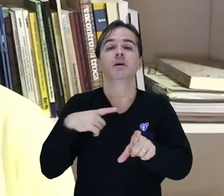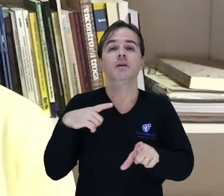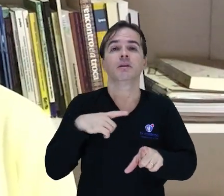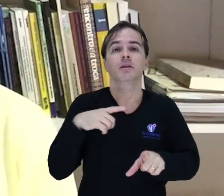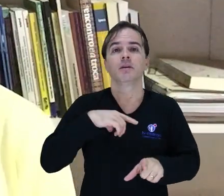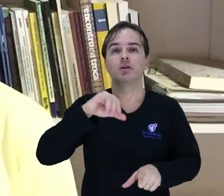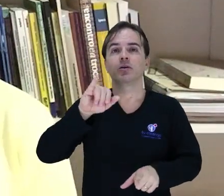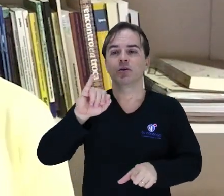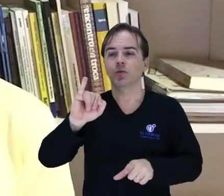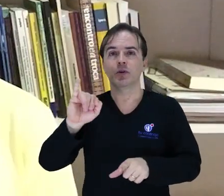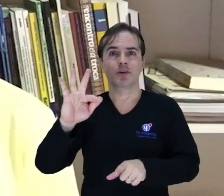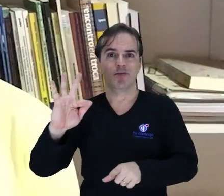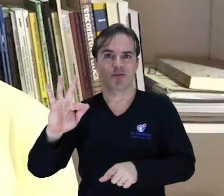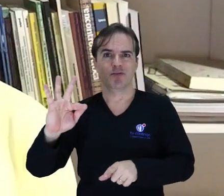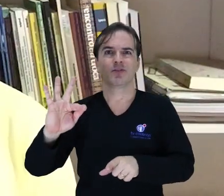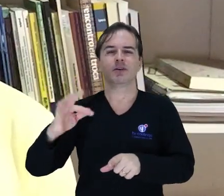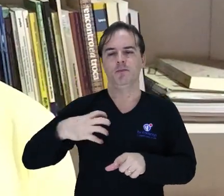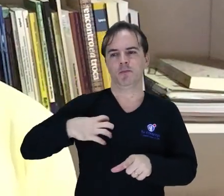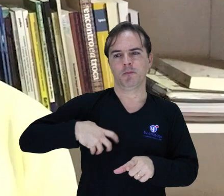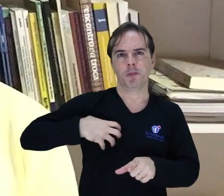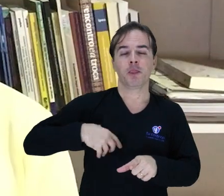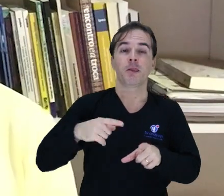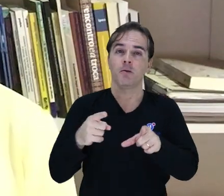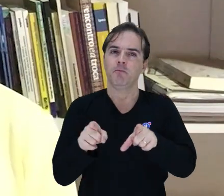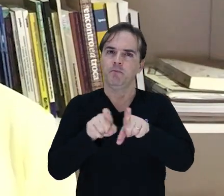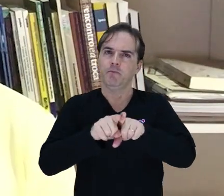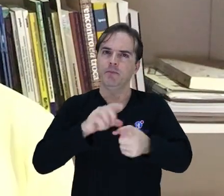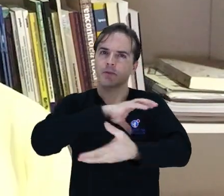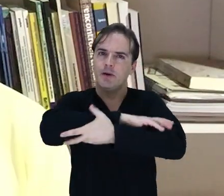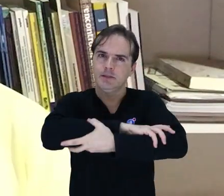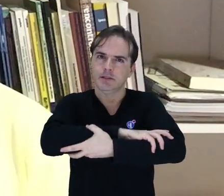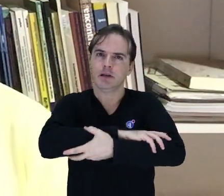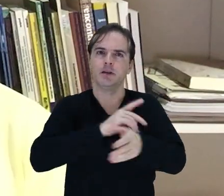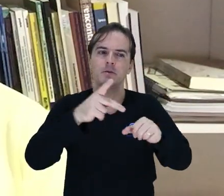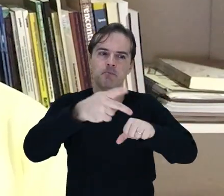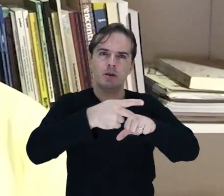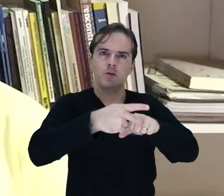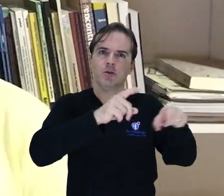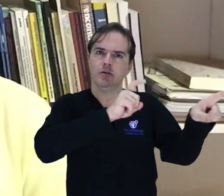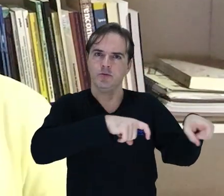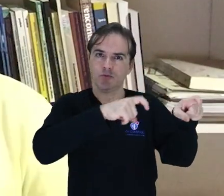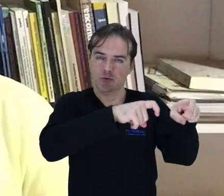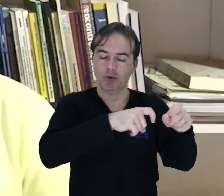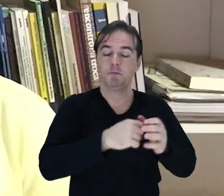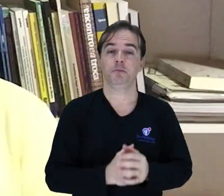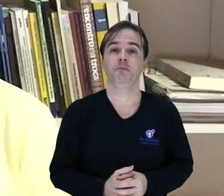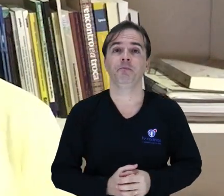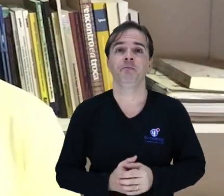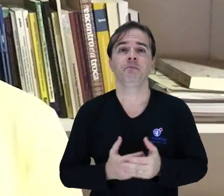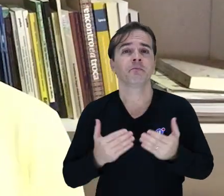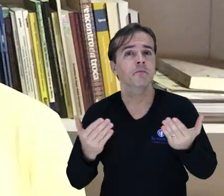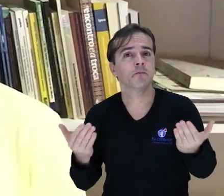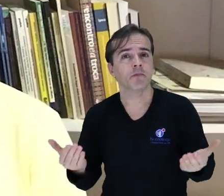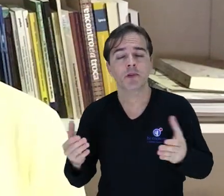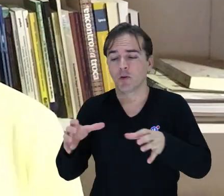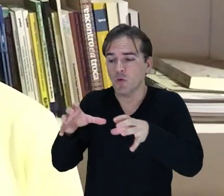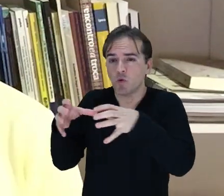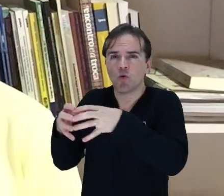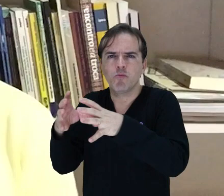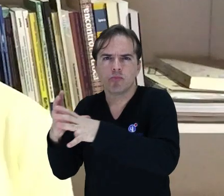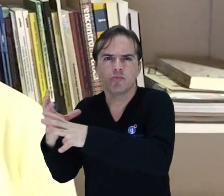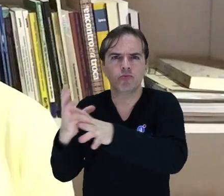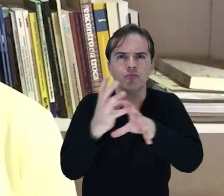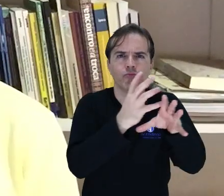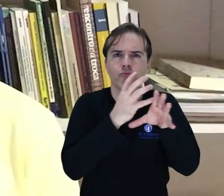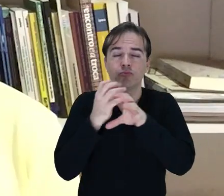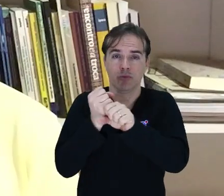Sertão Pernambucano, com o campo, a parceria com o campus Petrolina Zona Rural. Esse conjunto de